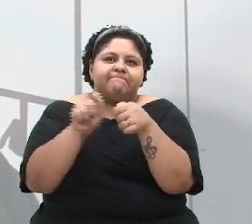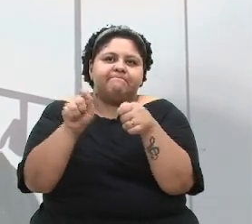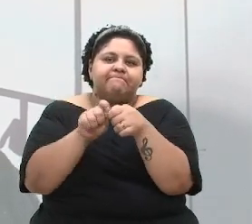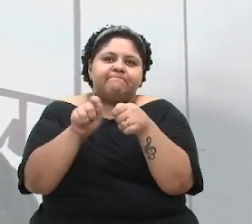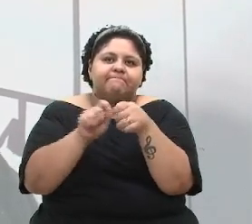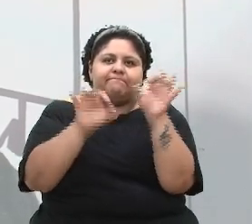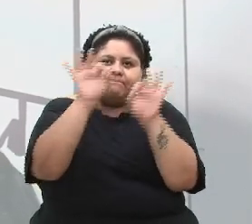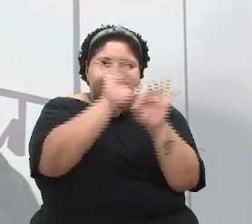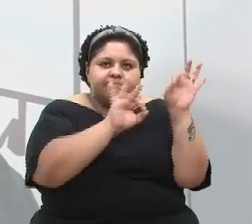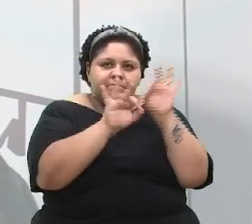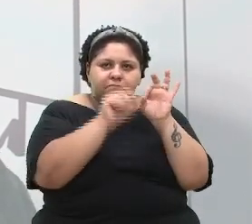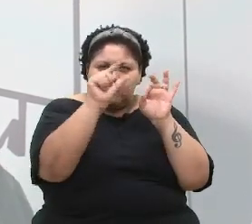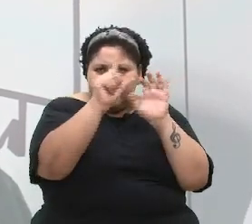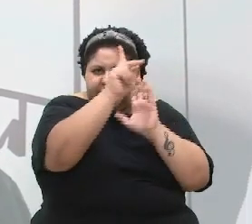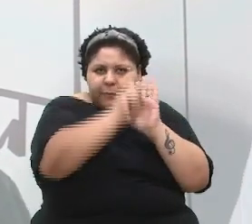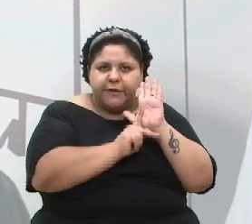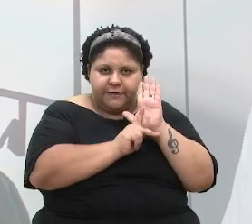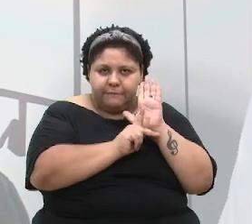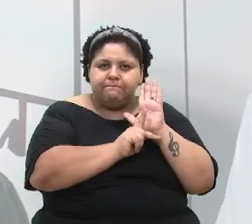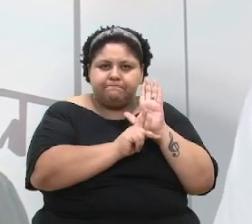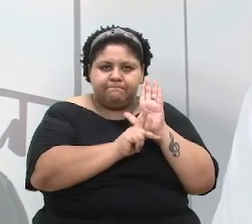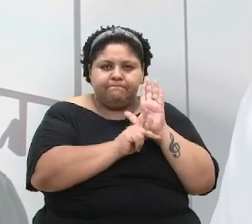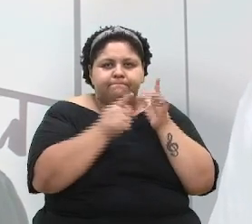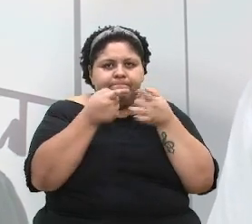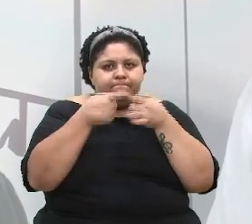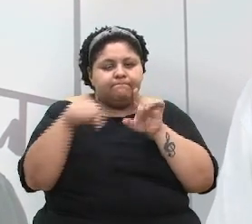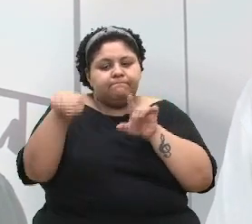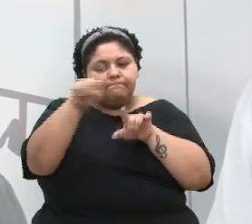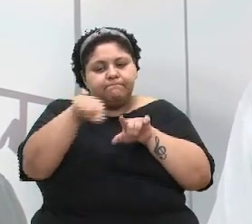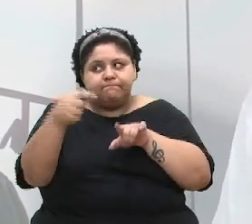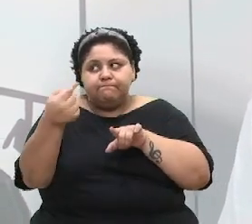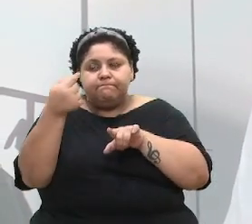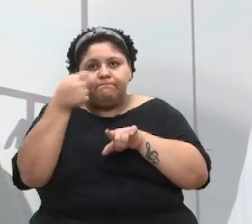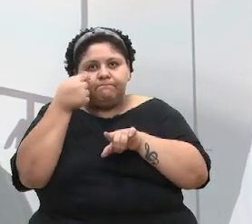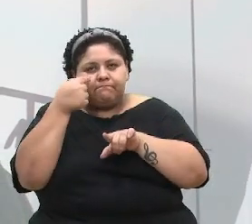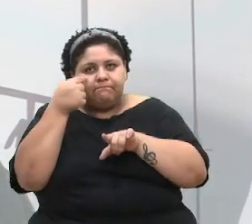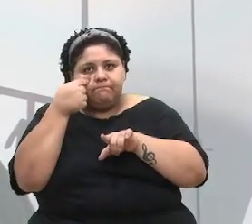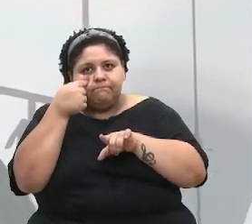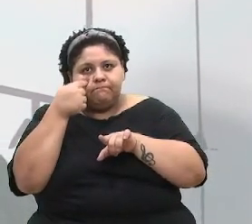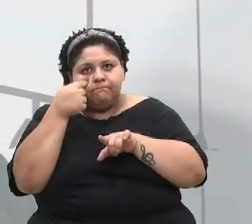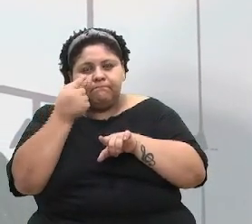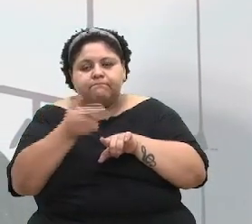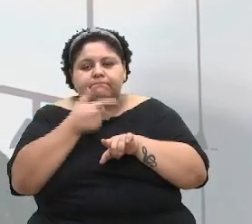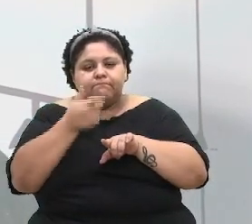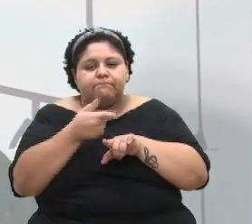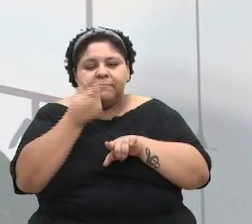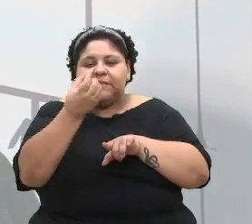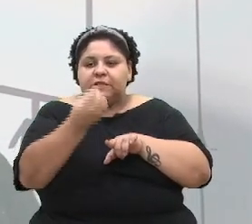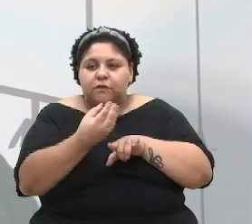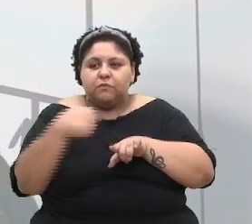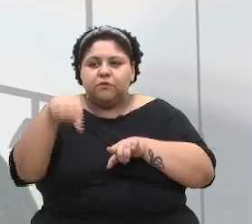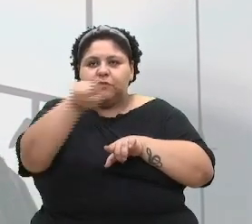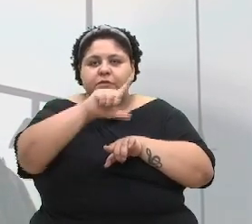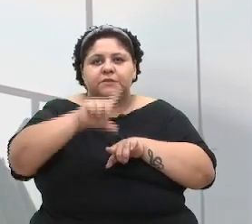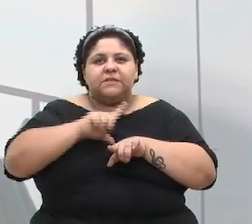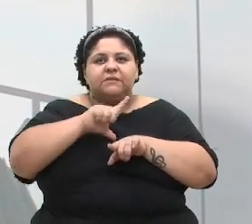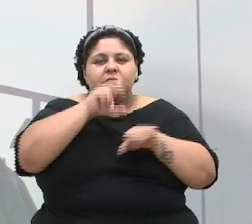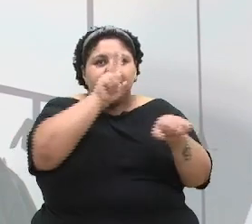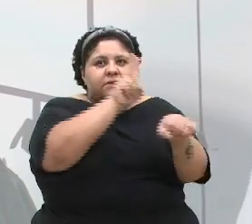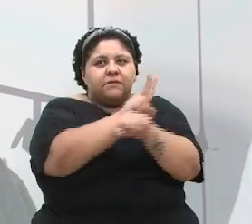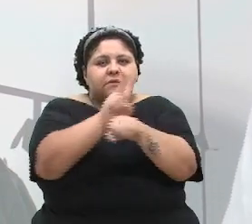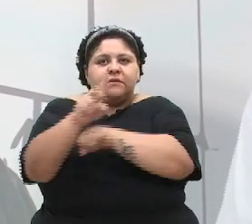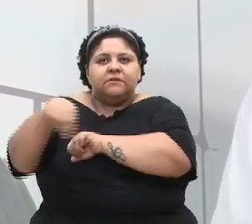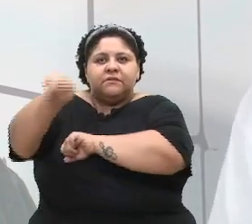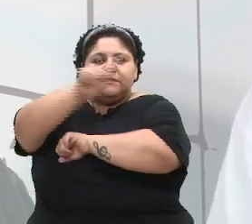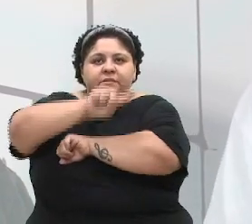elaboramos um pequeno projeto, mas a gente viu que os comentários são muito bons e nós temos que proteger as